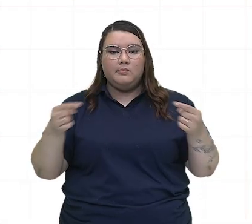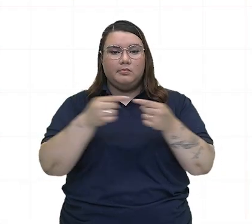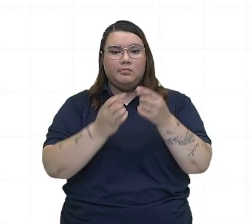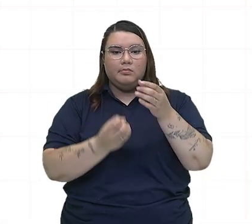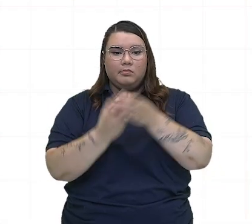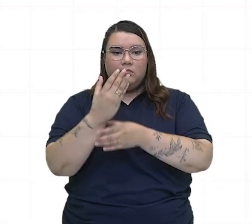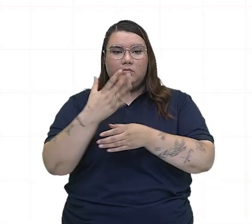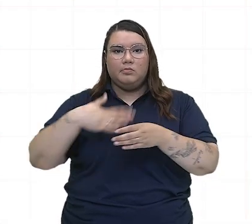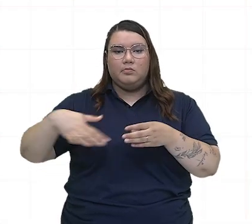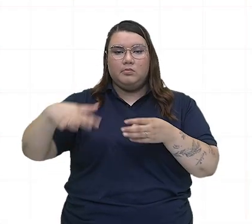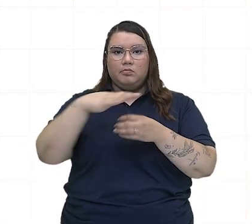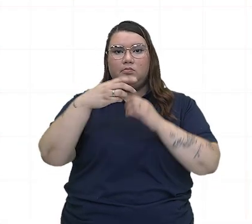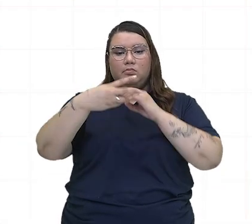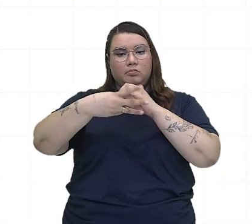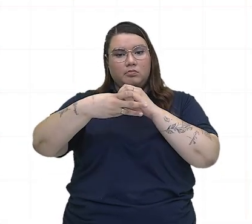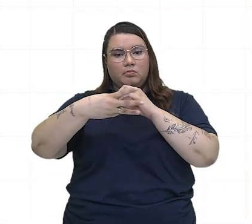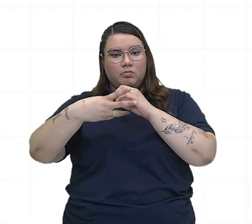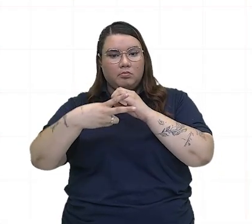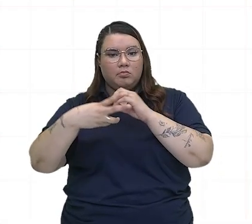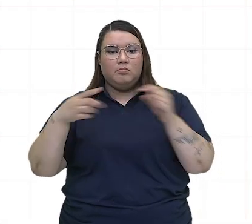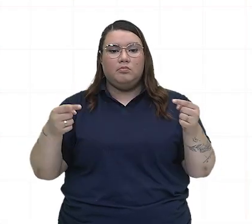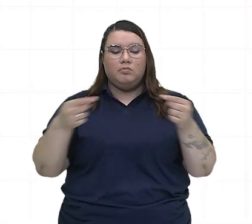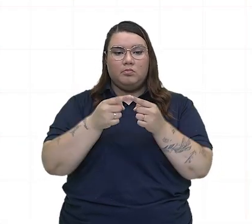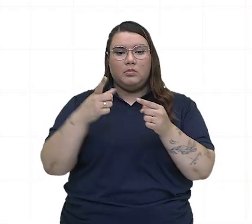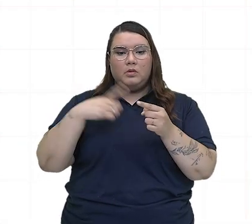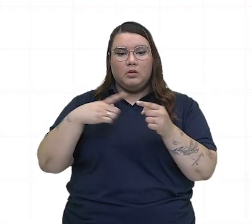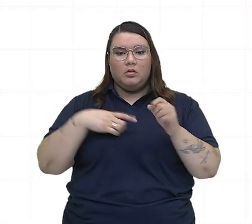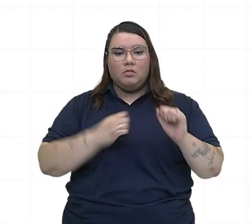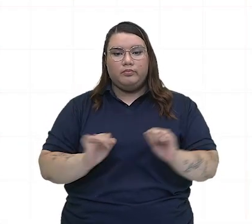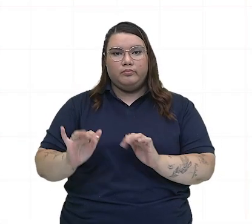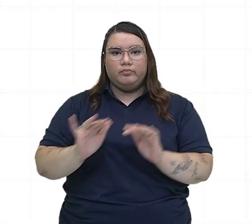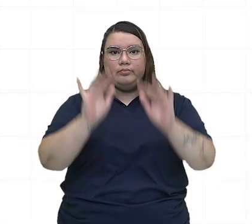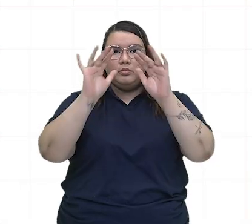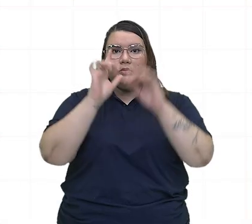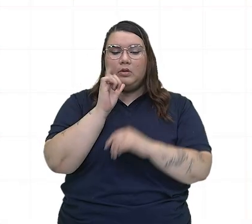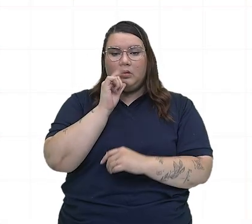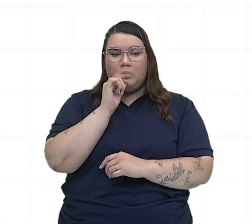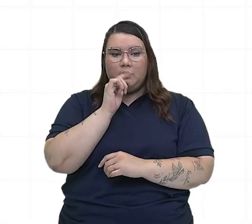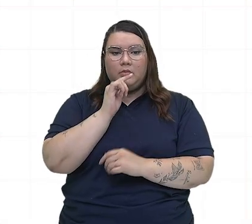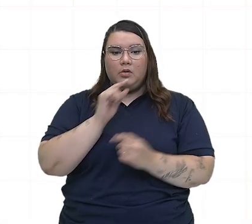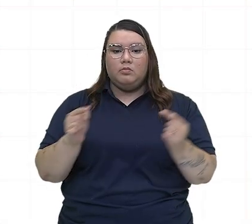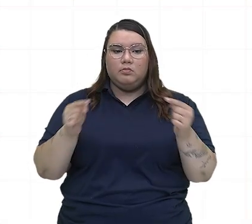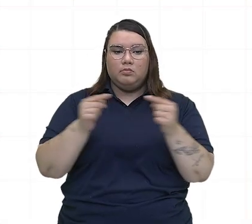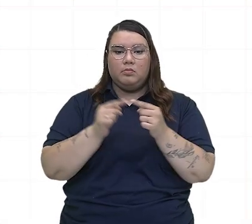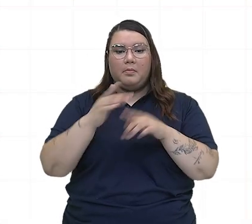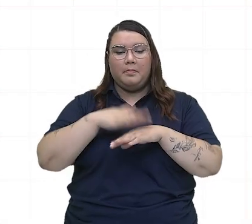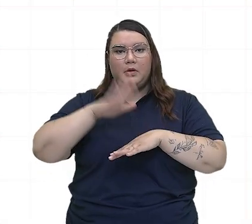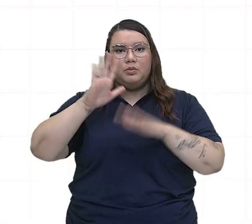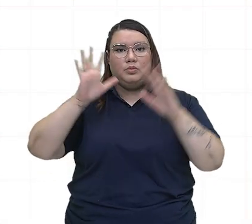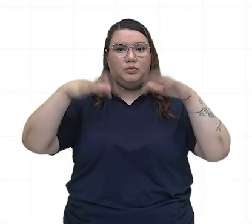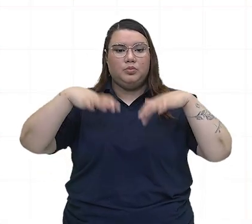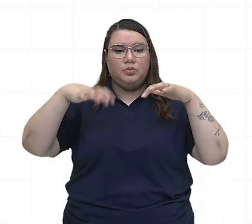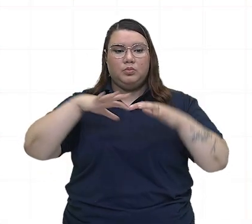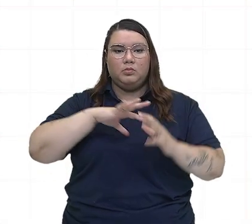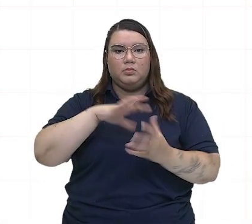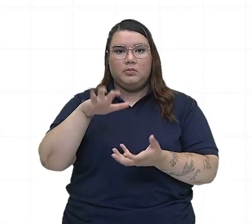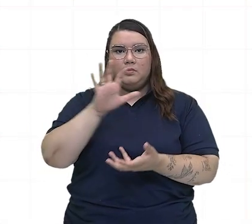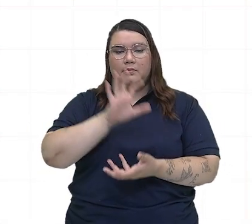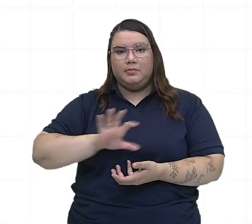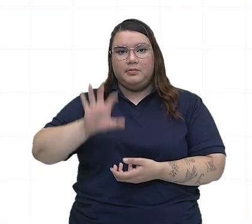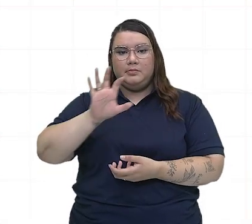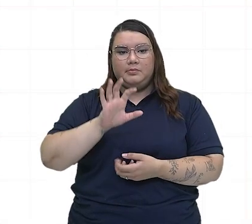ser formadas na área dos trópicos e vão produzir uma maior evaporação da água do mar, que faz com que chova mais na